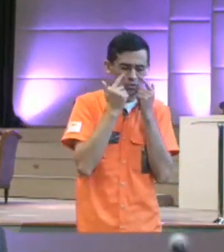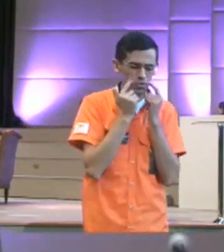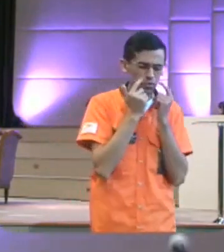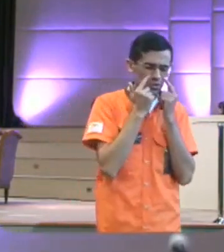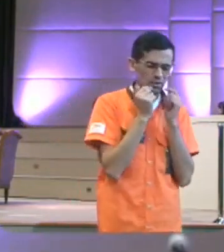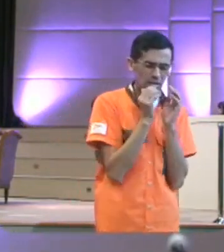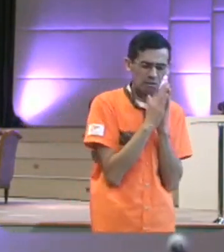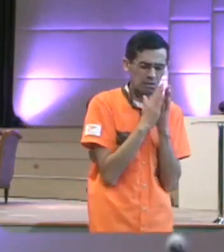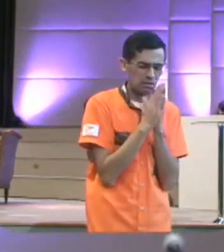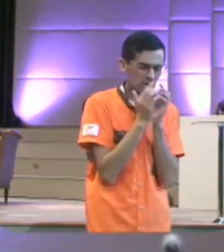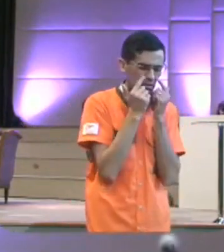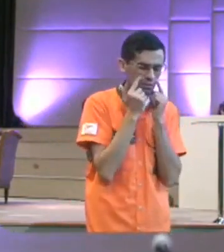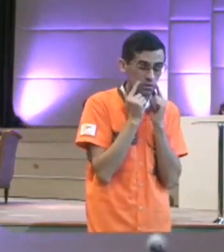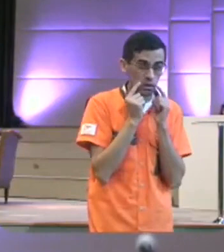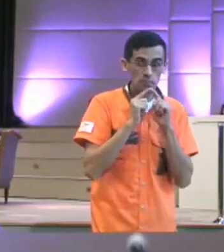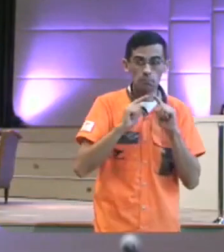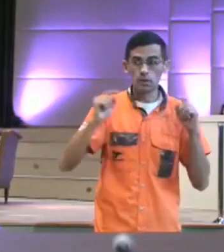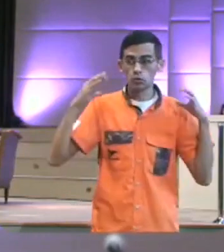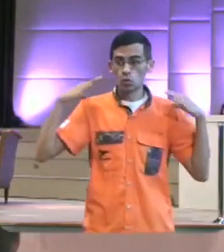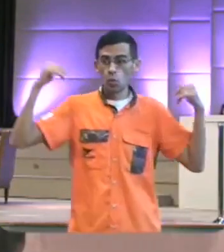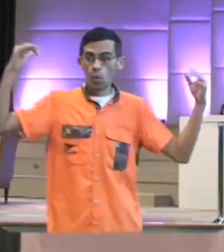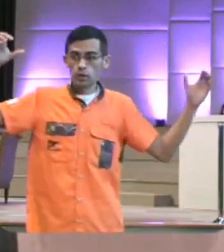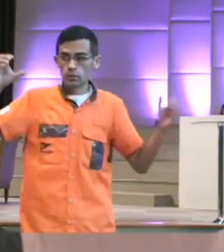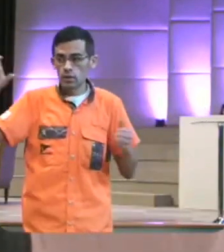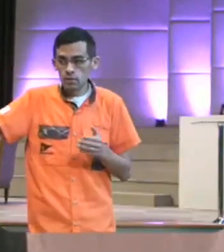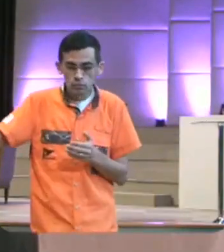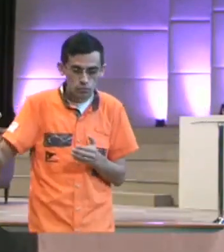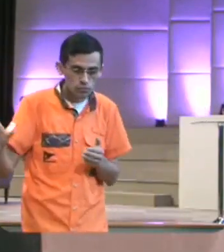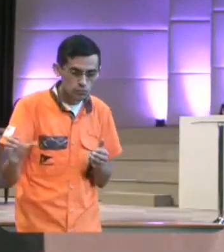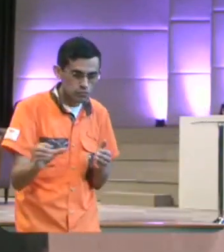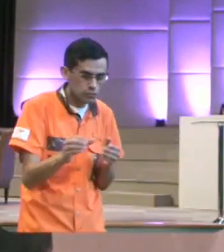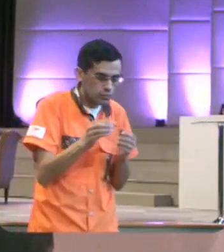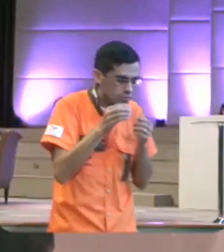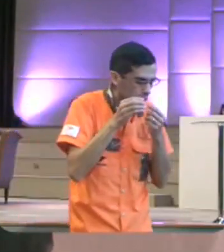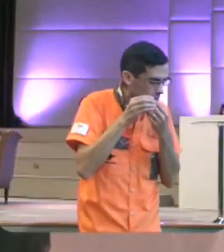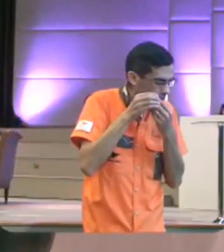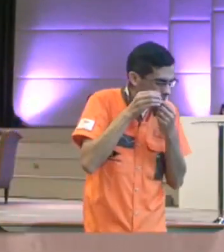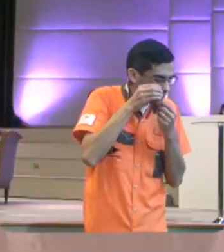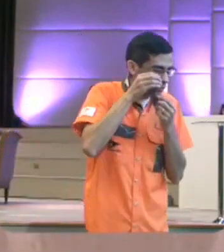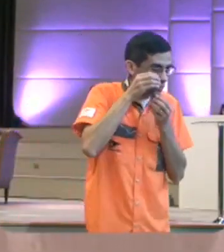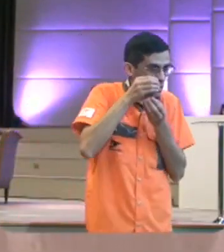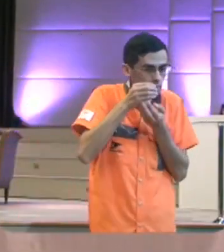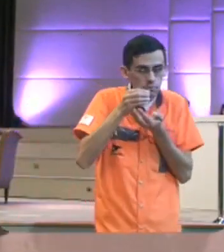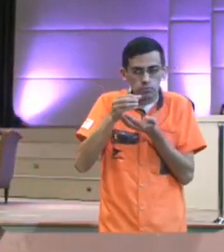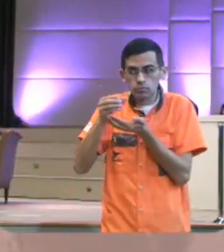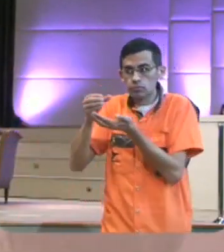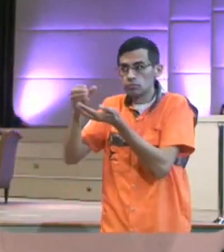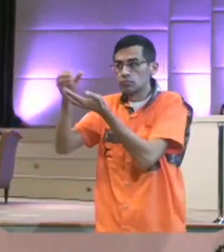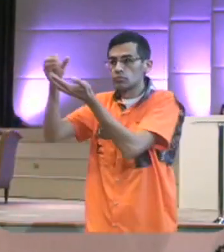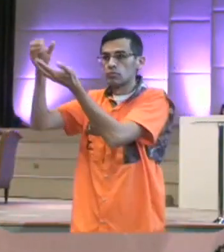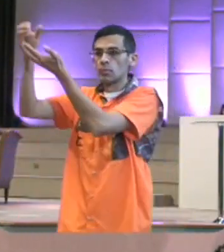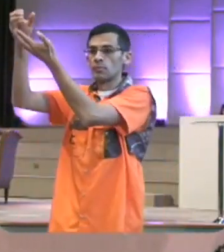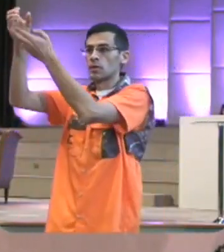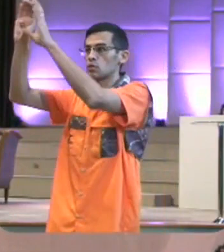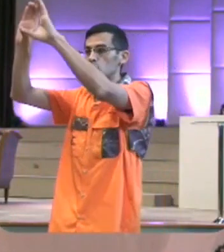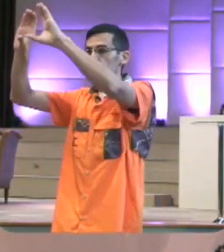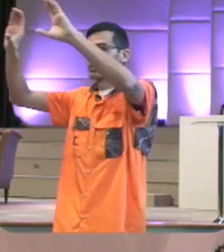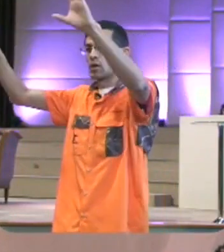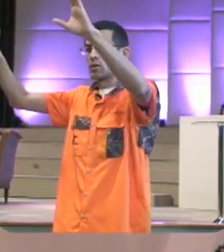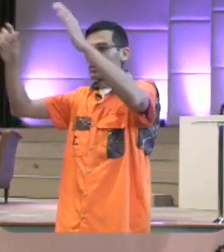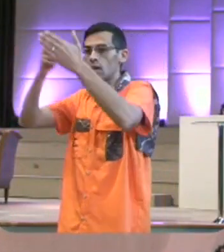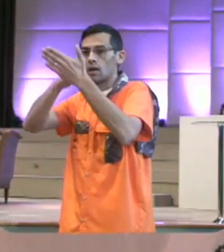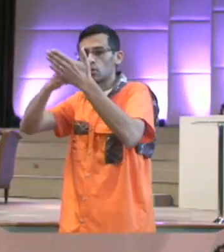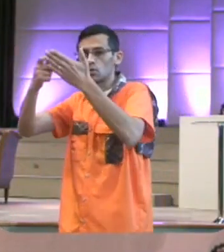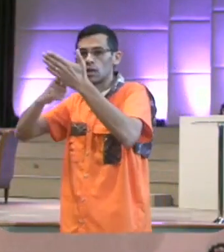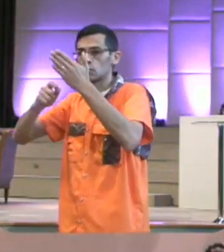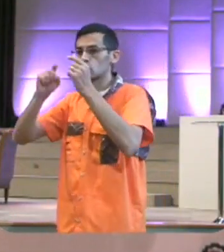chora, os anjos recolhem num odre, e lá no céu é anotada a razão